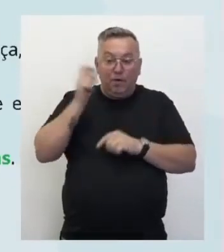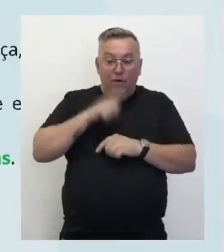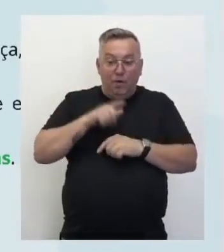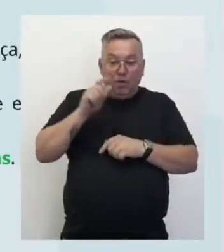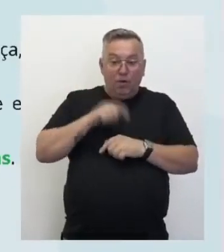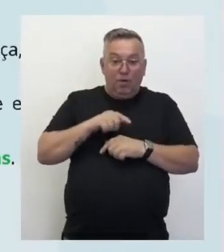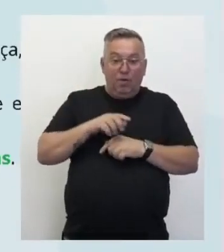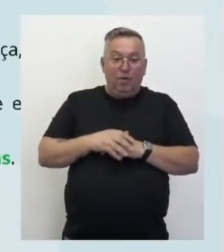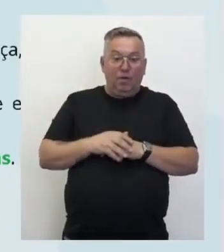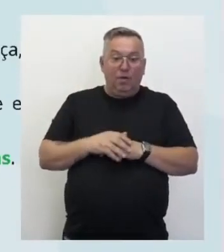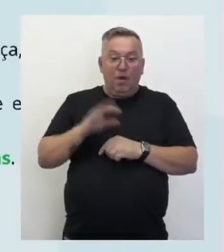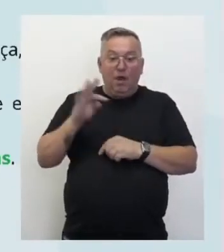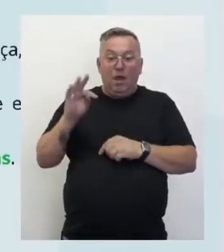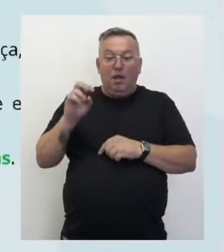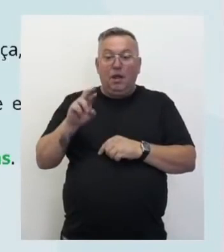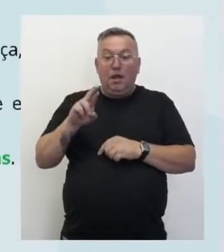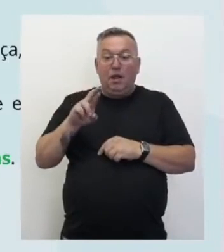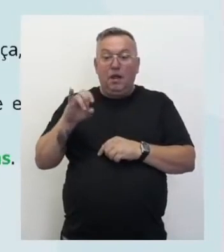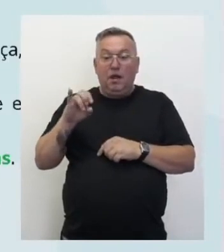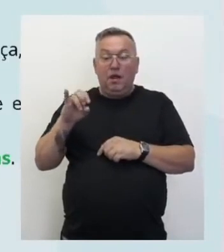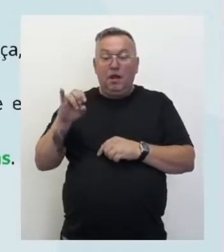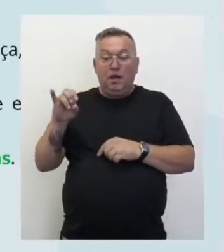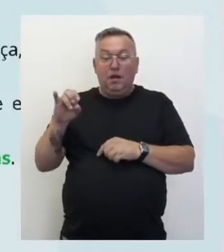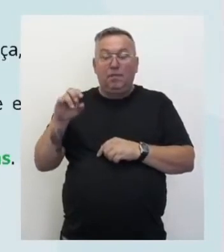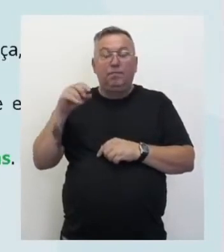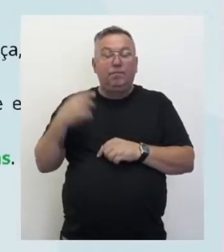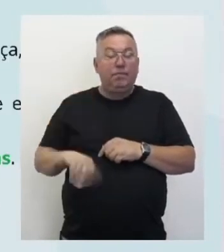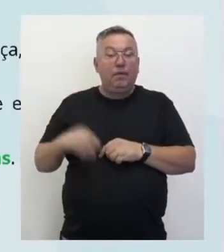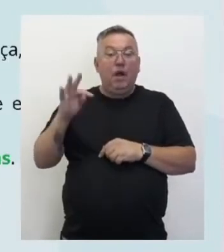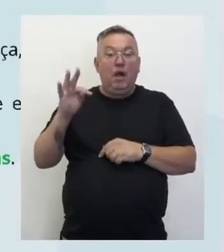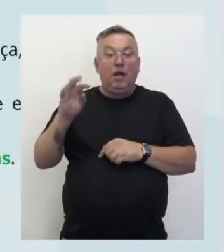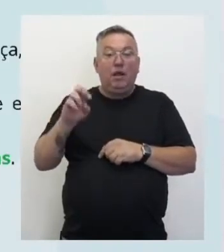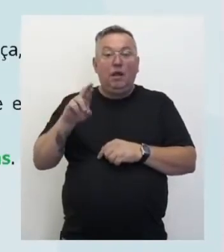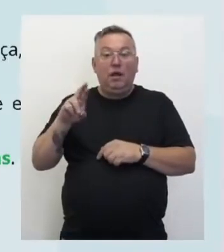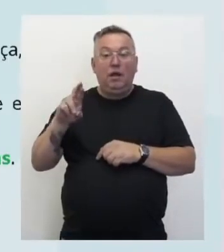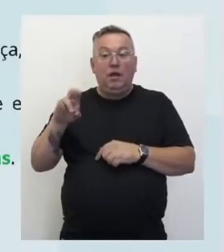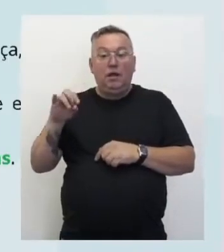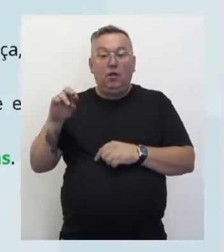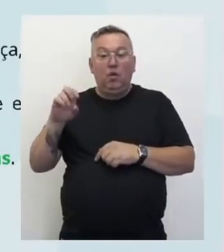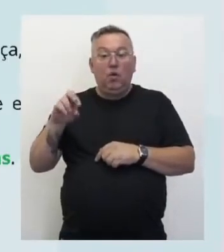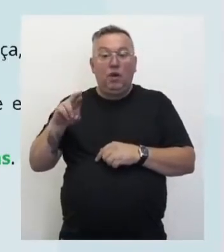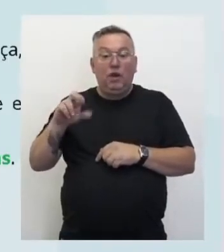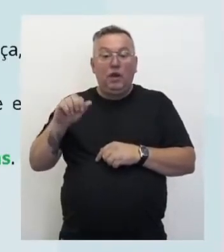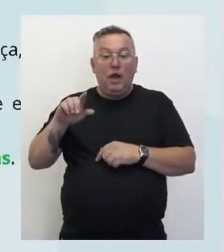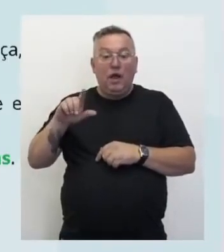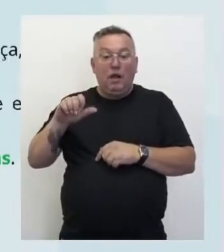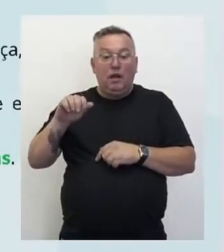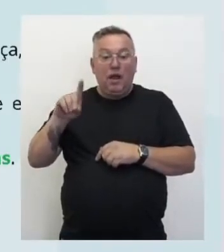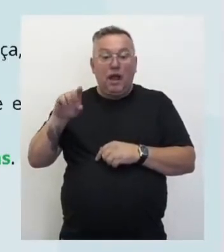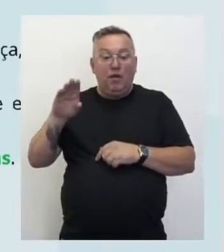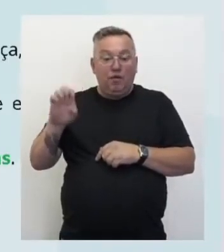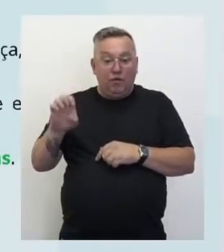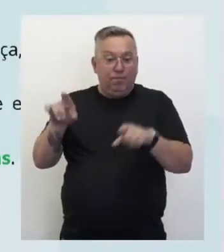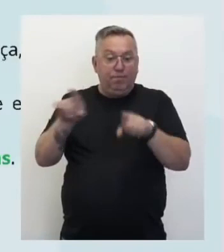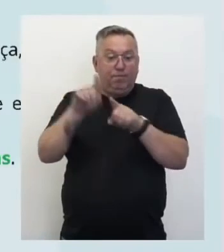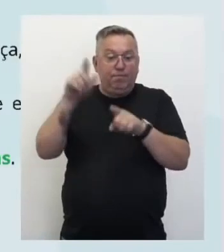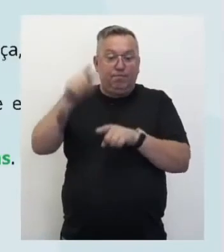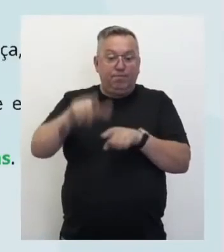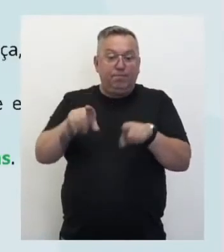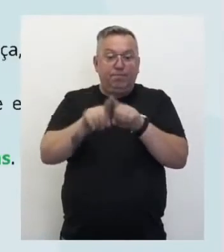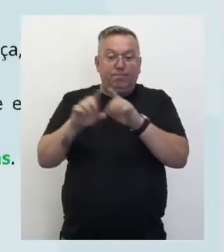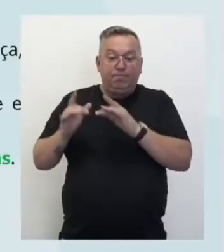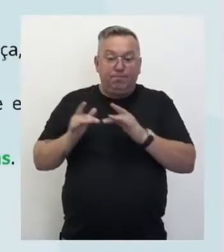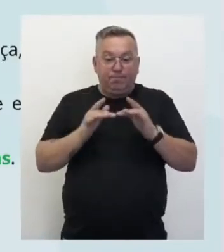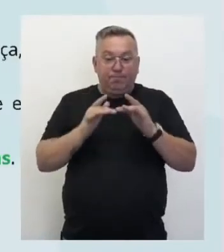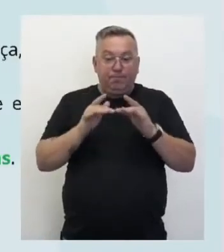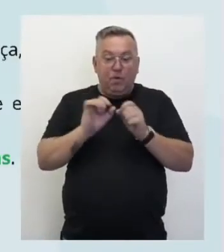a territorialidade, né? Uma palavrinha difícil, mas que está relacionada a esse conceito também. E também